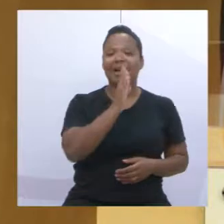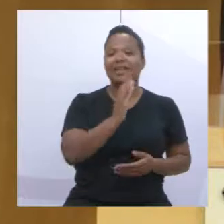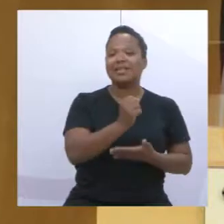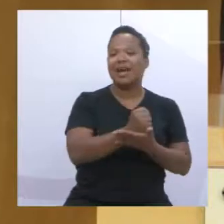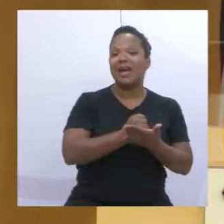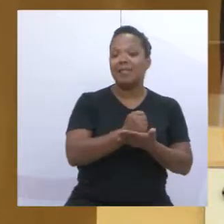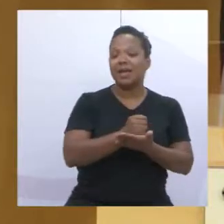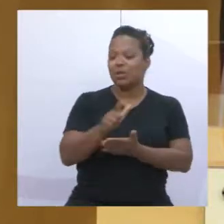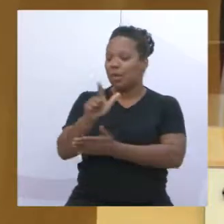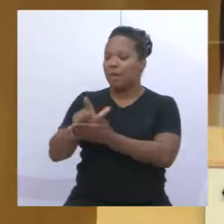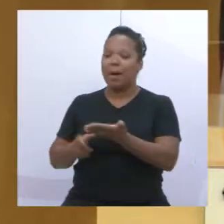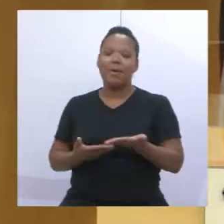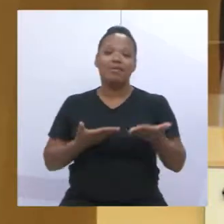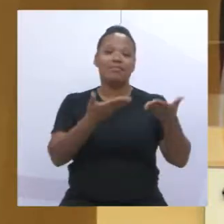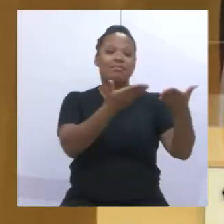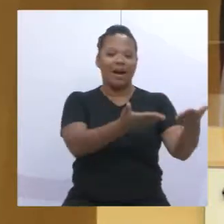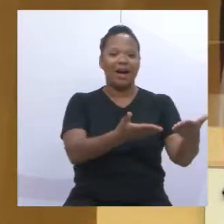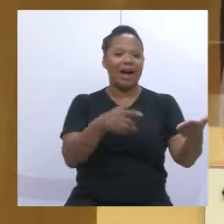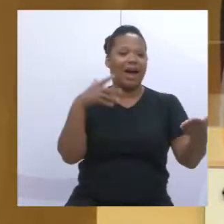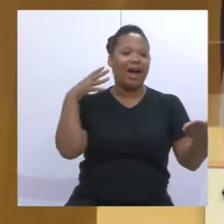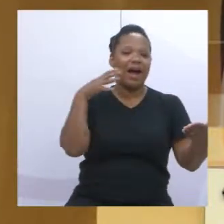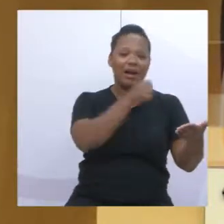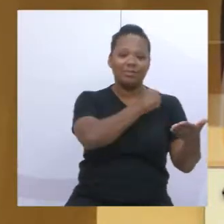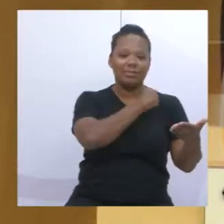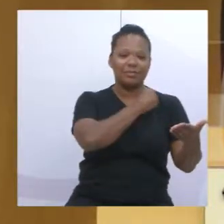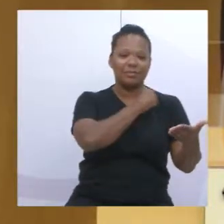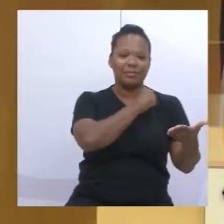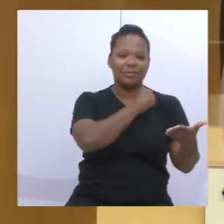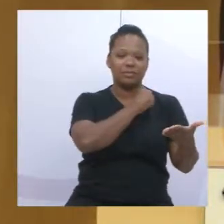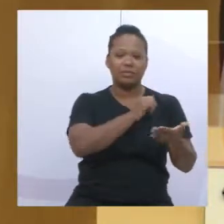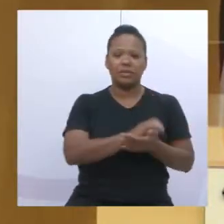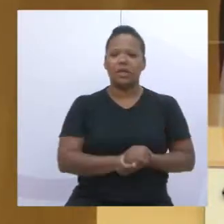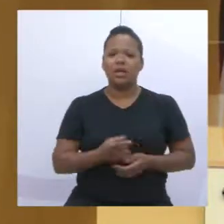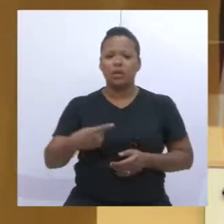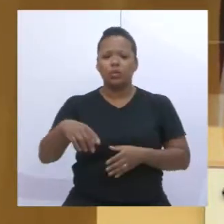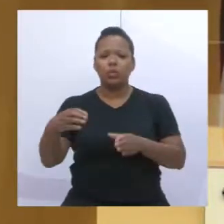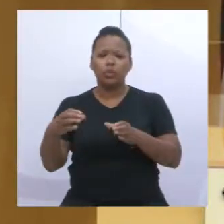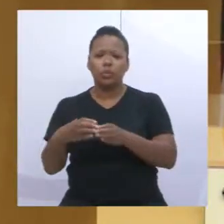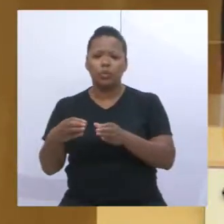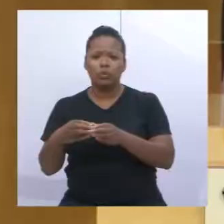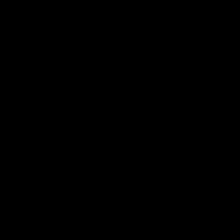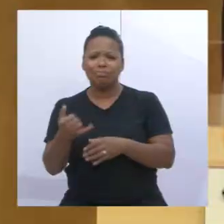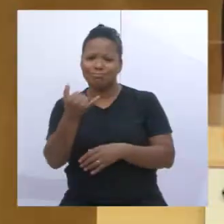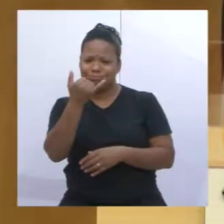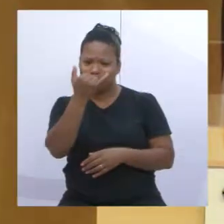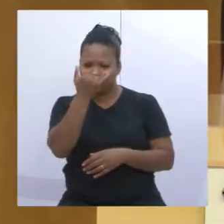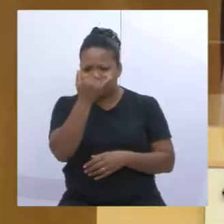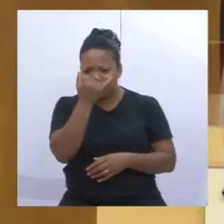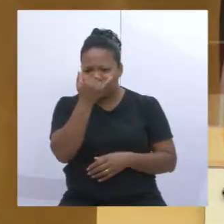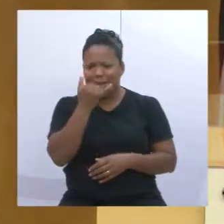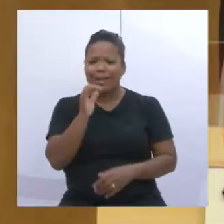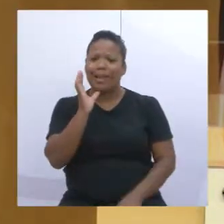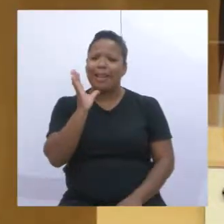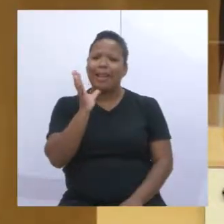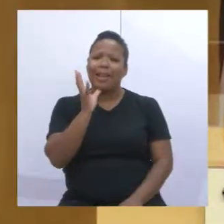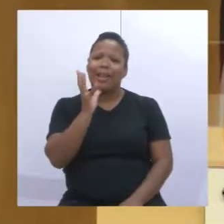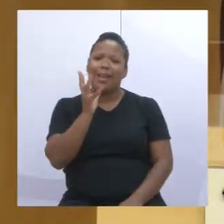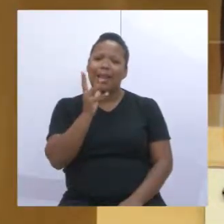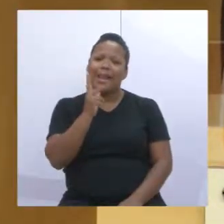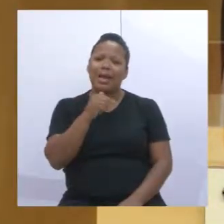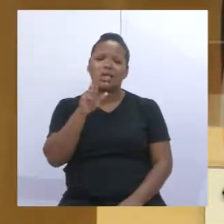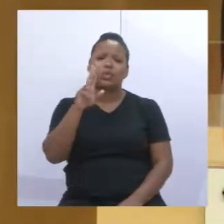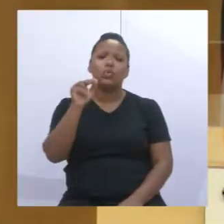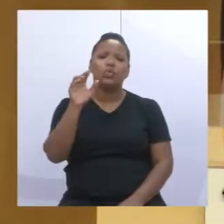mediante a apresentação da receita médica e uma categoria de desfavorecidos que deverão seguir os trâmites do